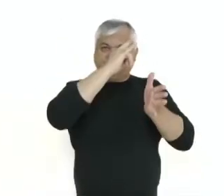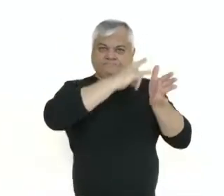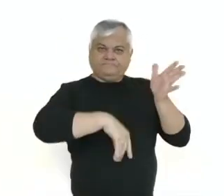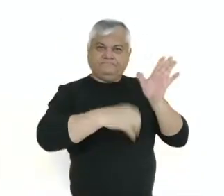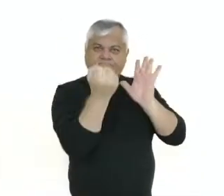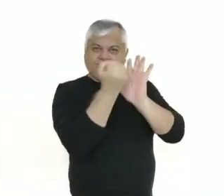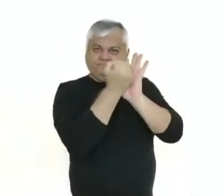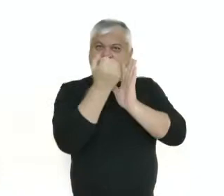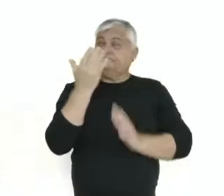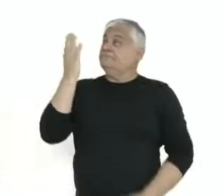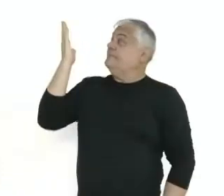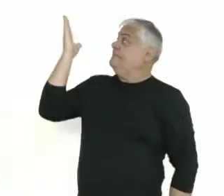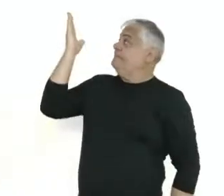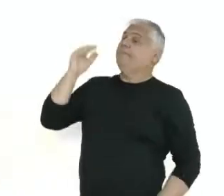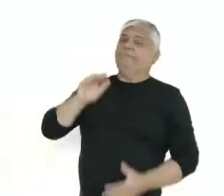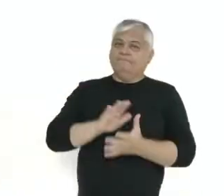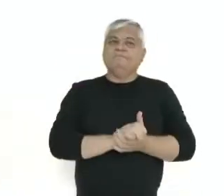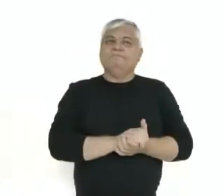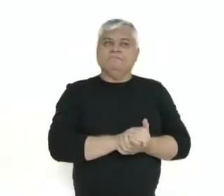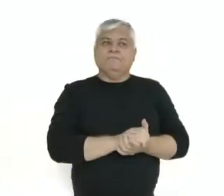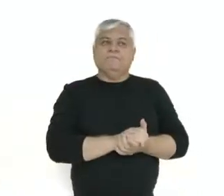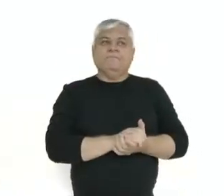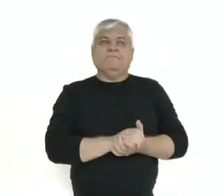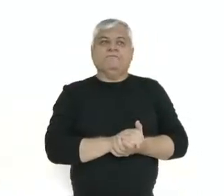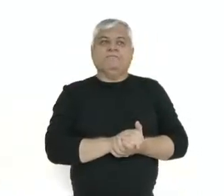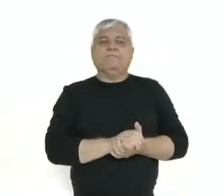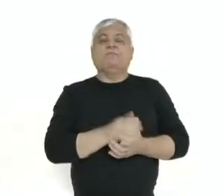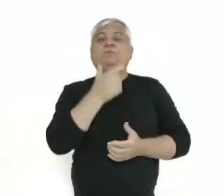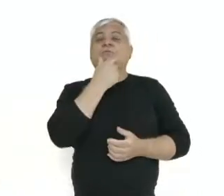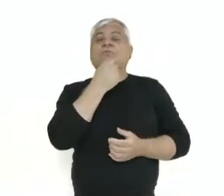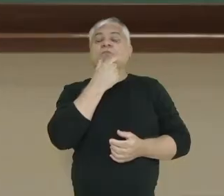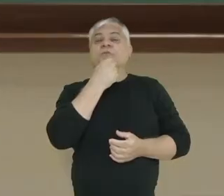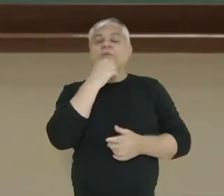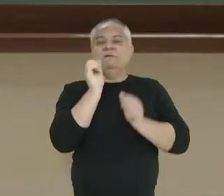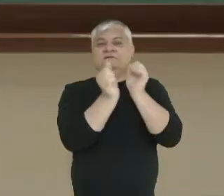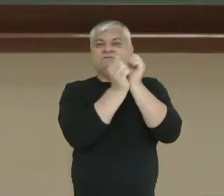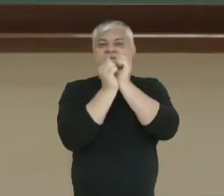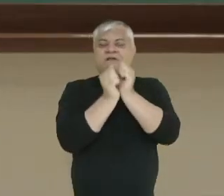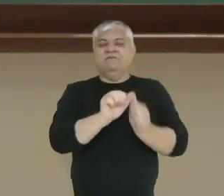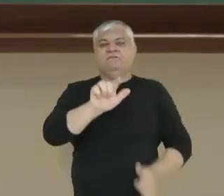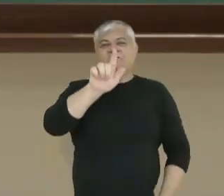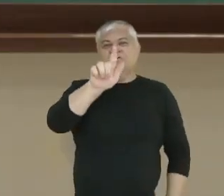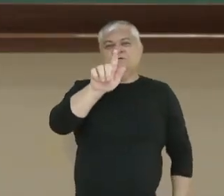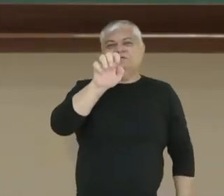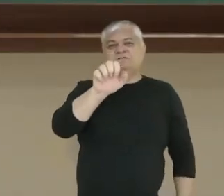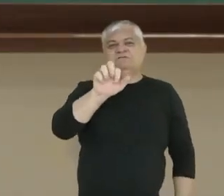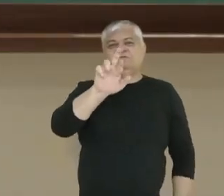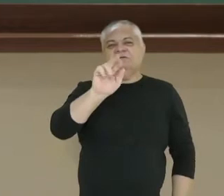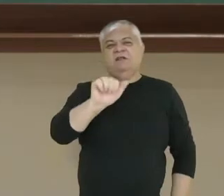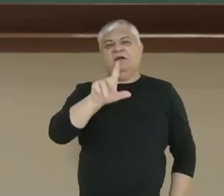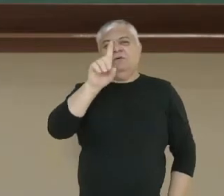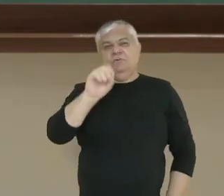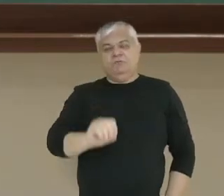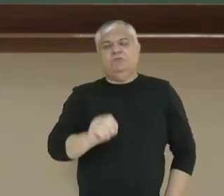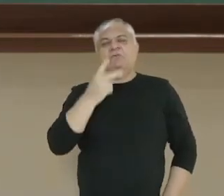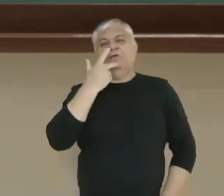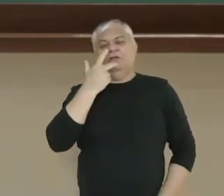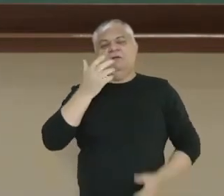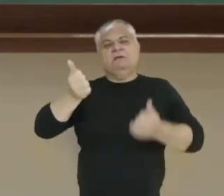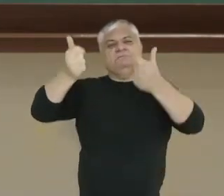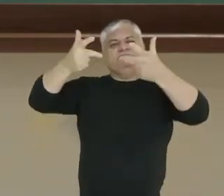de uma carta de alforria, né, do escravo Geraldo, que então vai falar e versar sobre essa alforria,